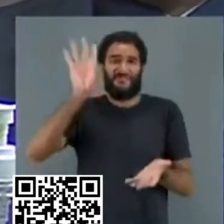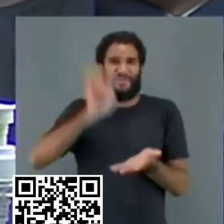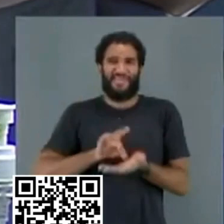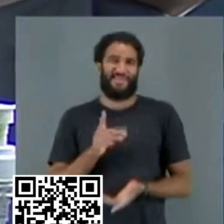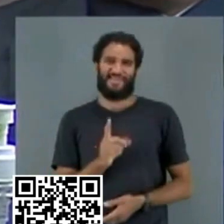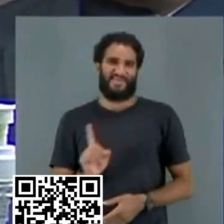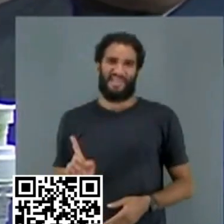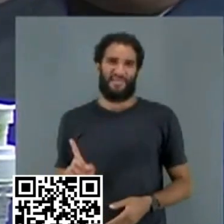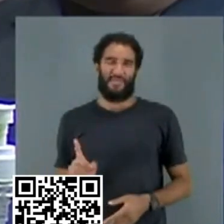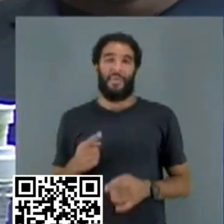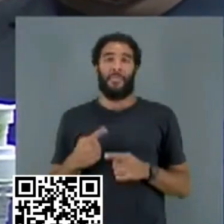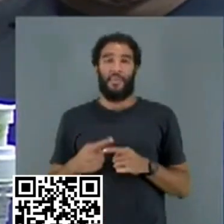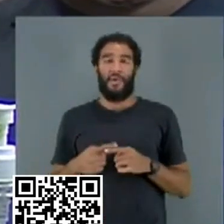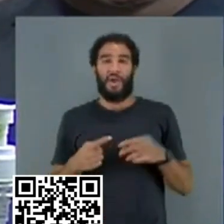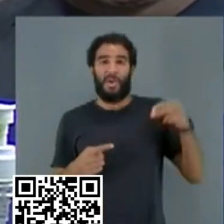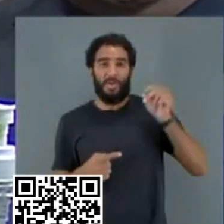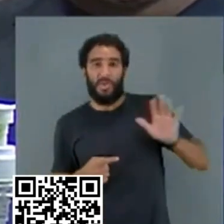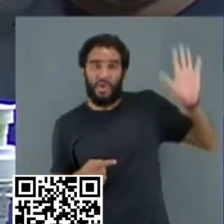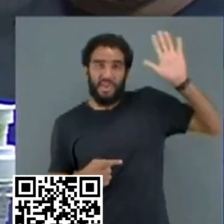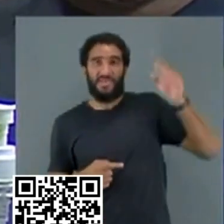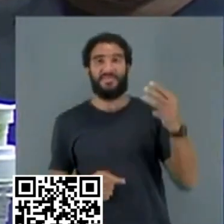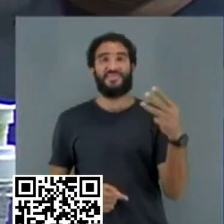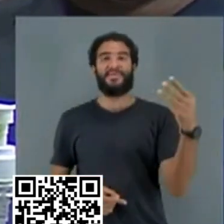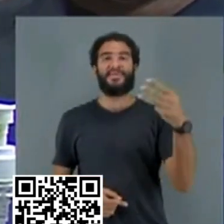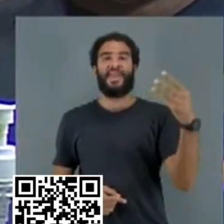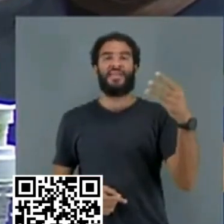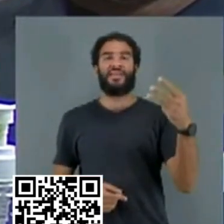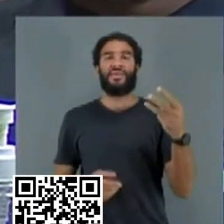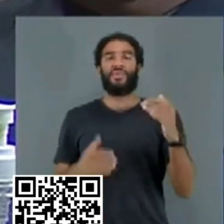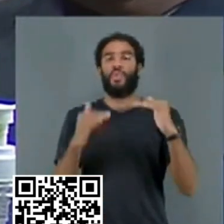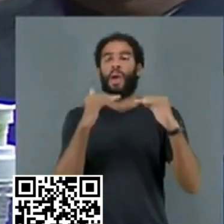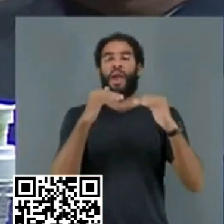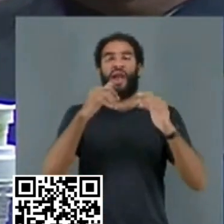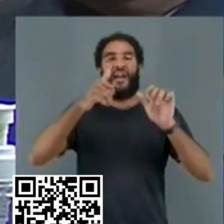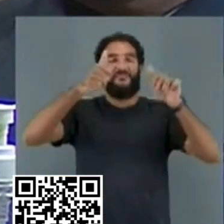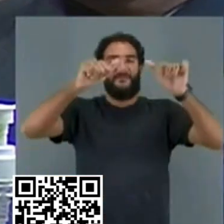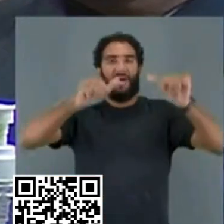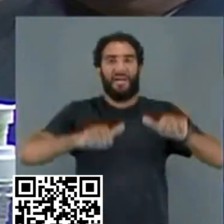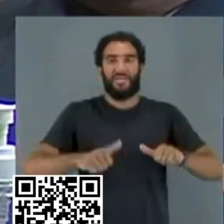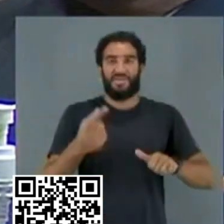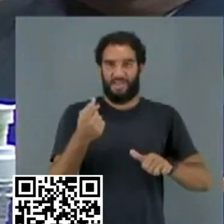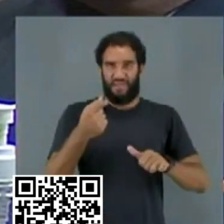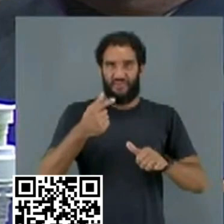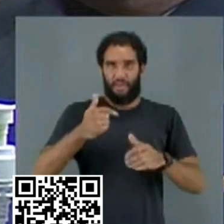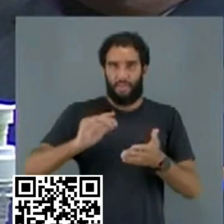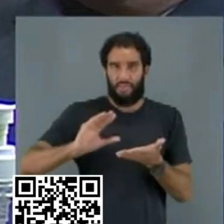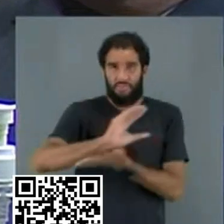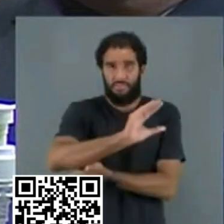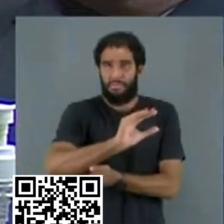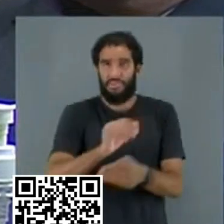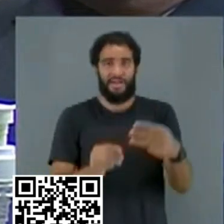O Nordeste ficou em 3º lugar na média nacional do repasse de recursos.